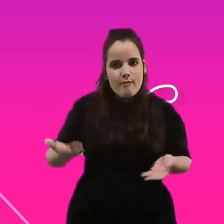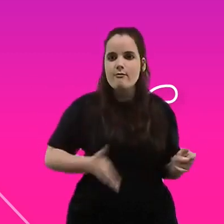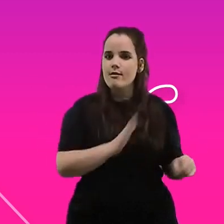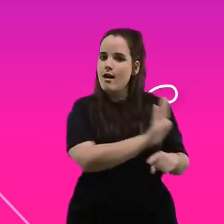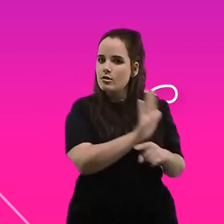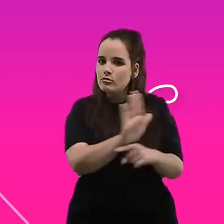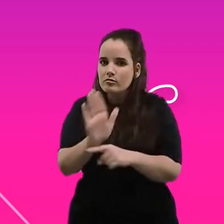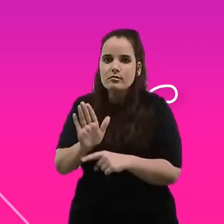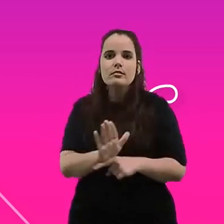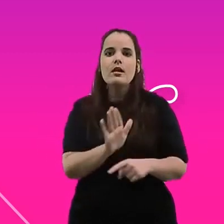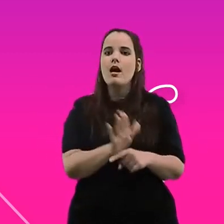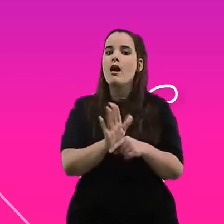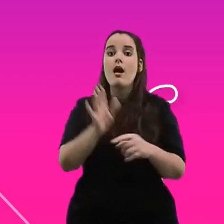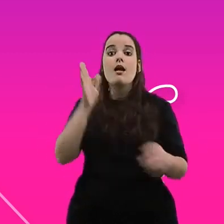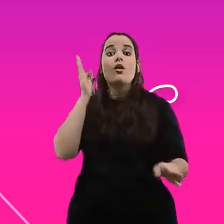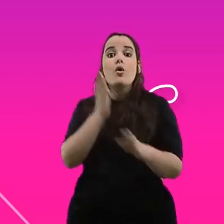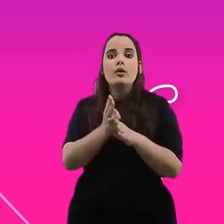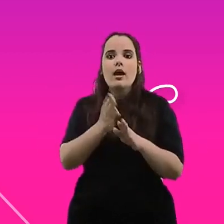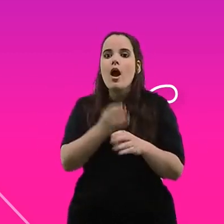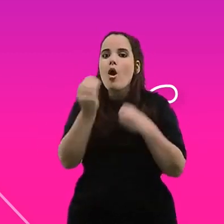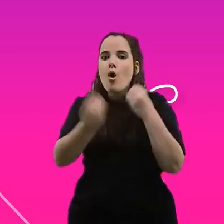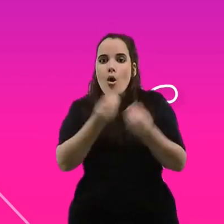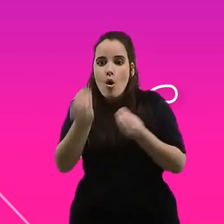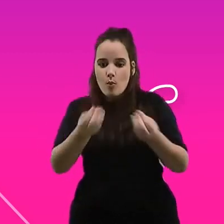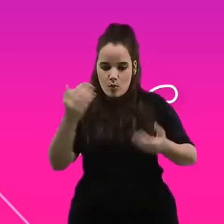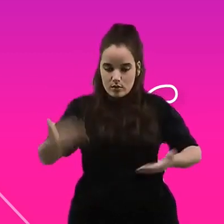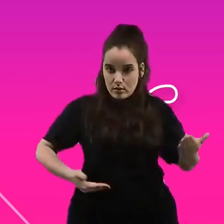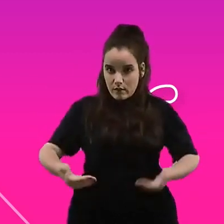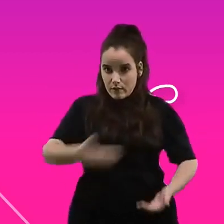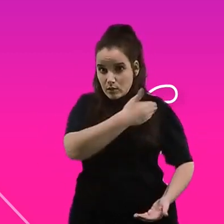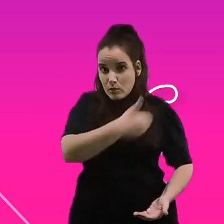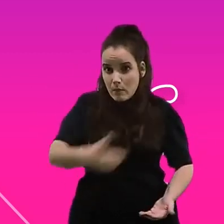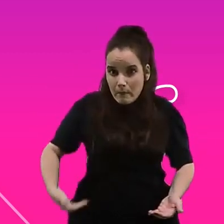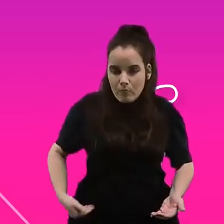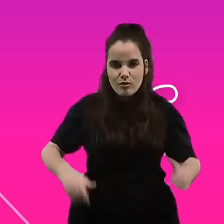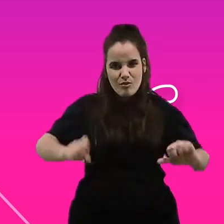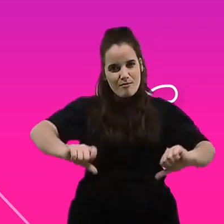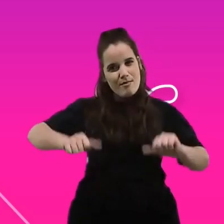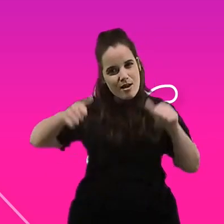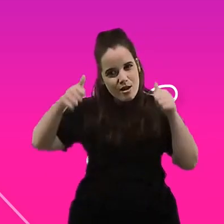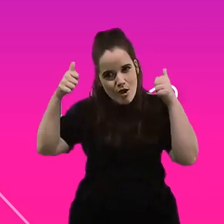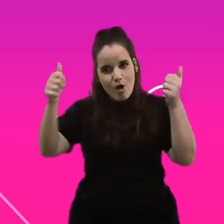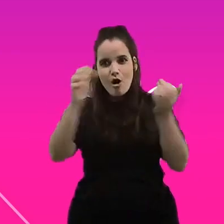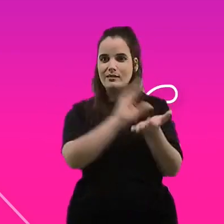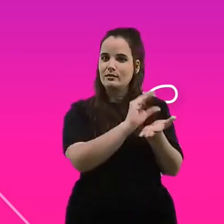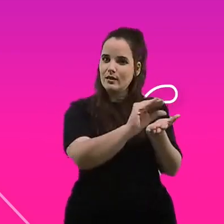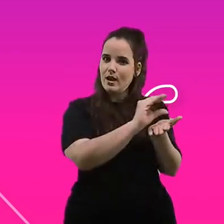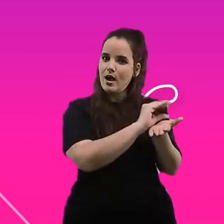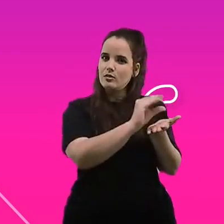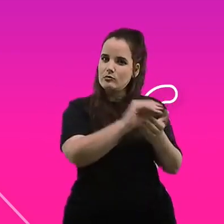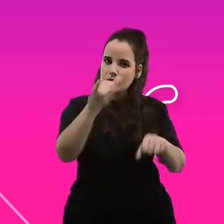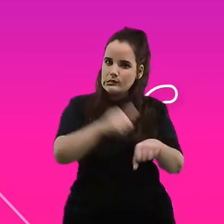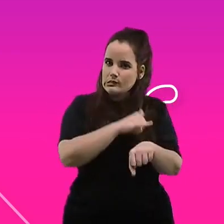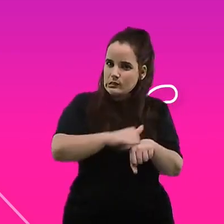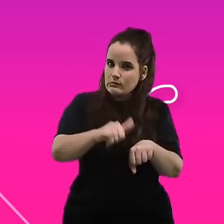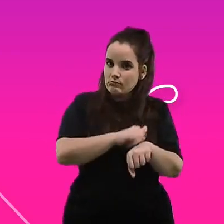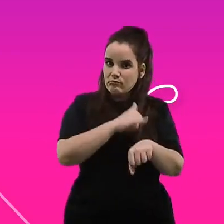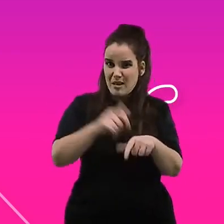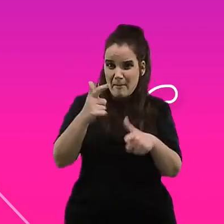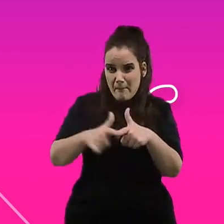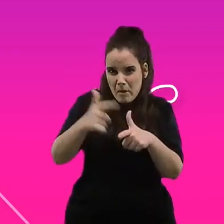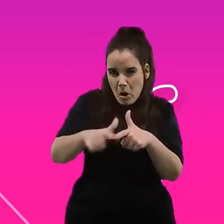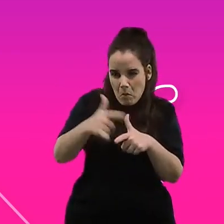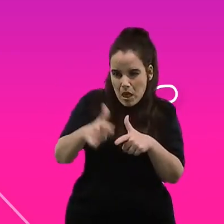a melhor forma de cumprir o serviço público, de tratar dados e tentar se antecipar aos problemas com